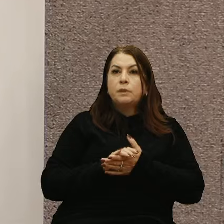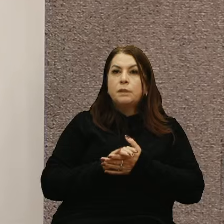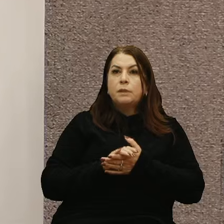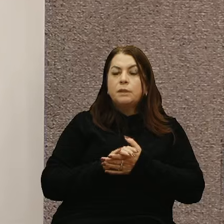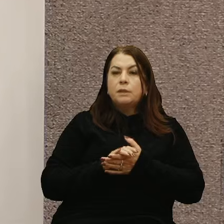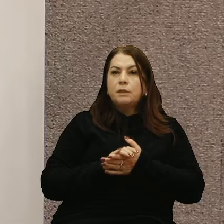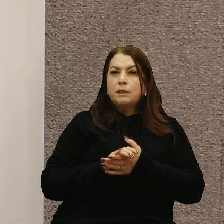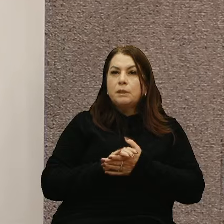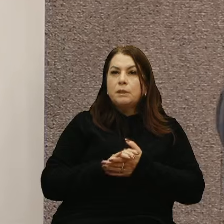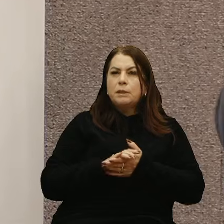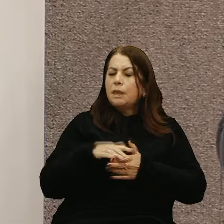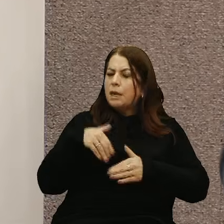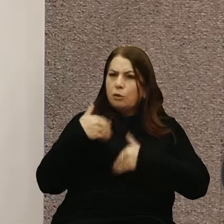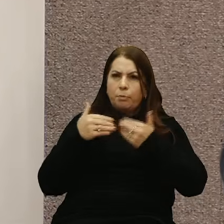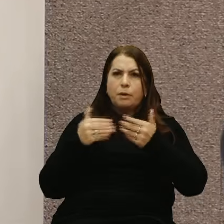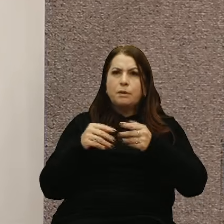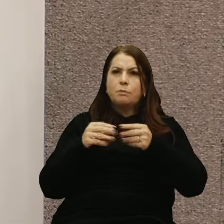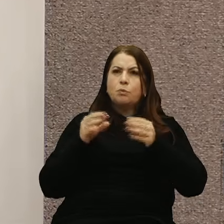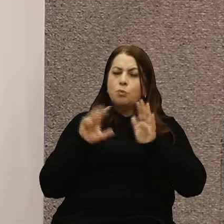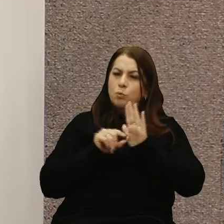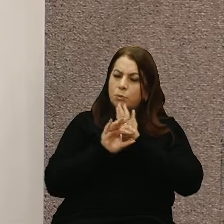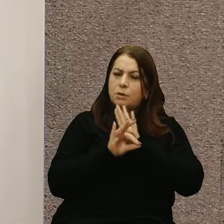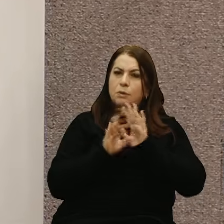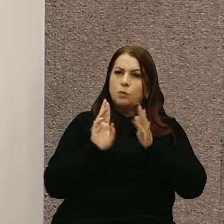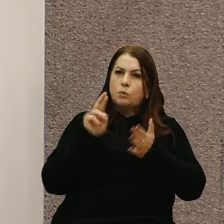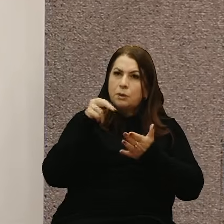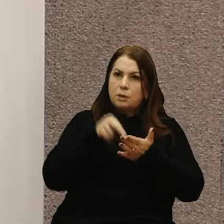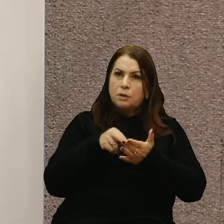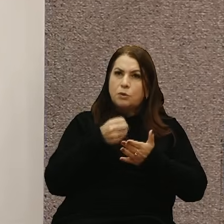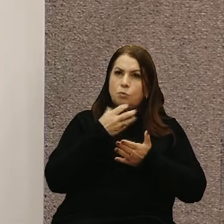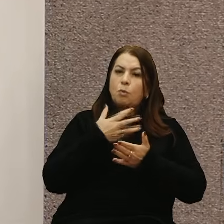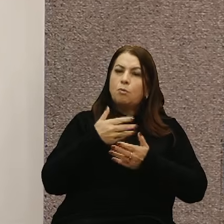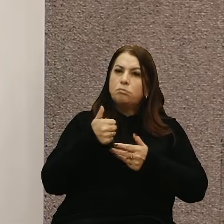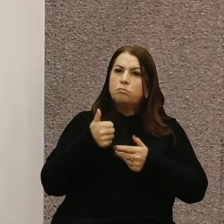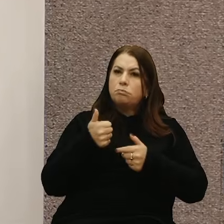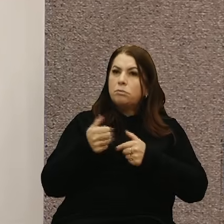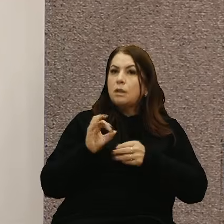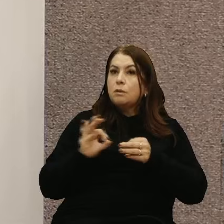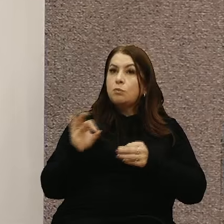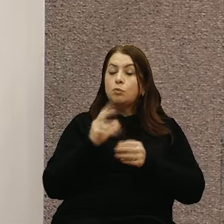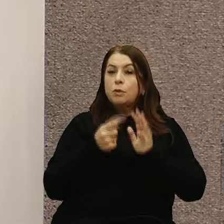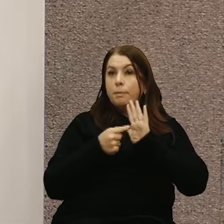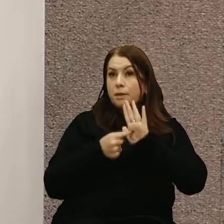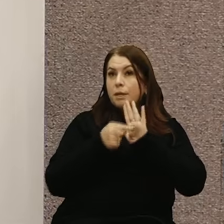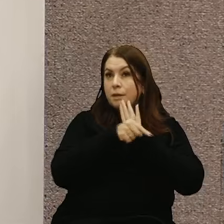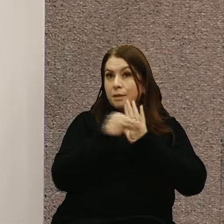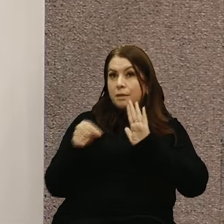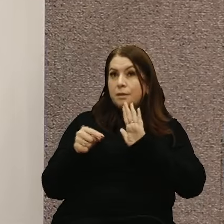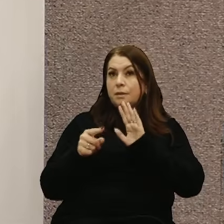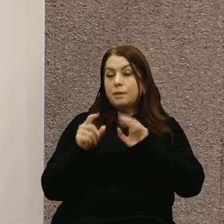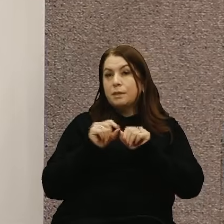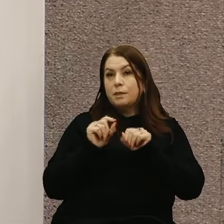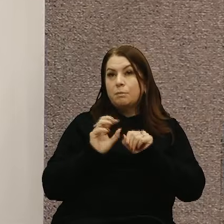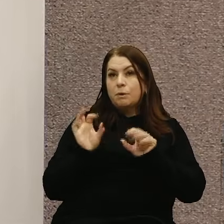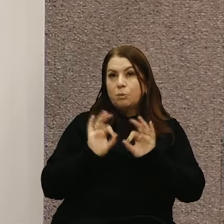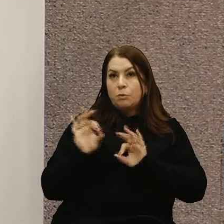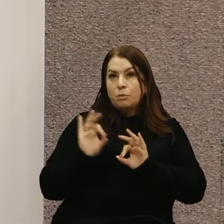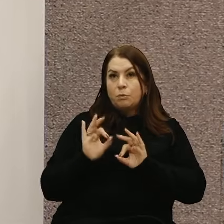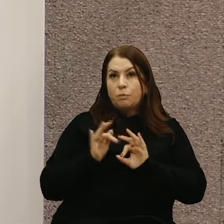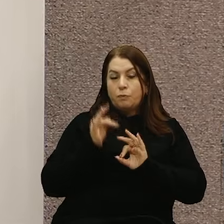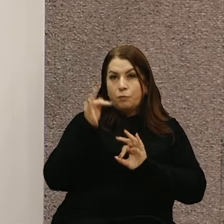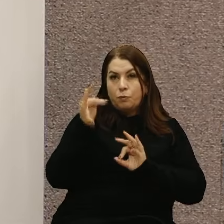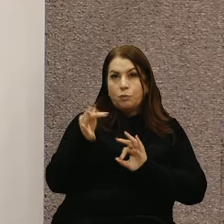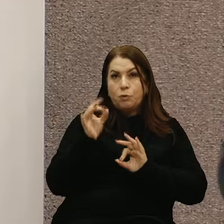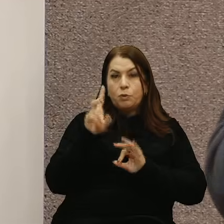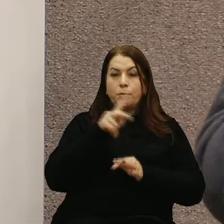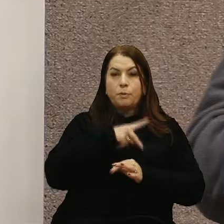afã, sem o atropelo, mas com coerência, com realidade, com bom senso, dentro daquilo que se apresenta hoje e aquilo que se pretende projetar a nível futuro. Era